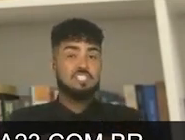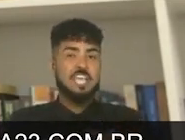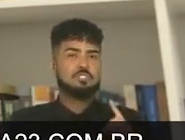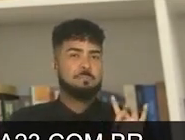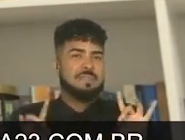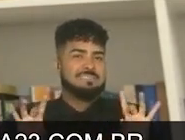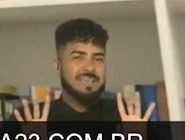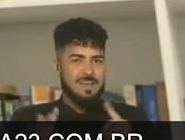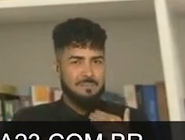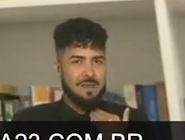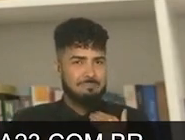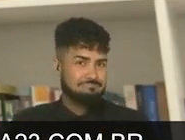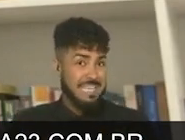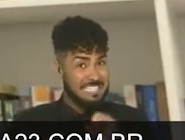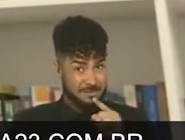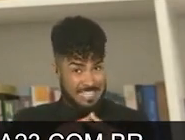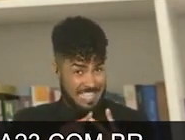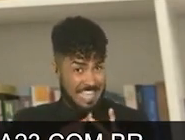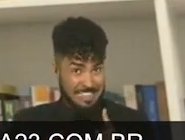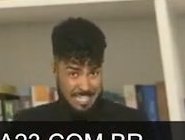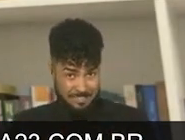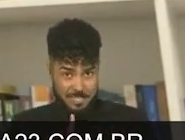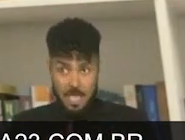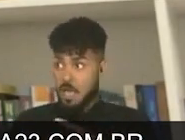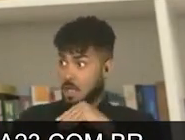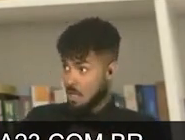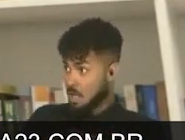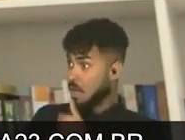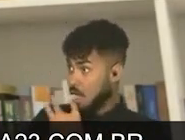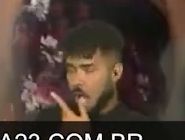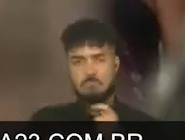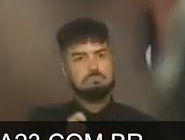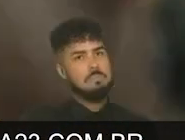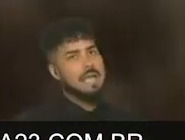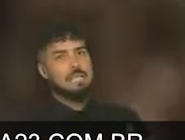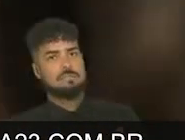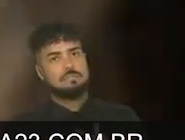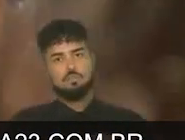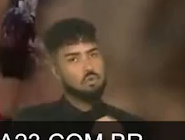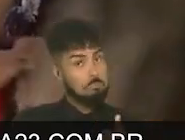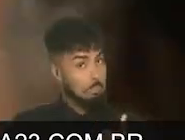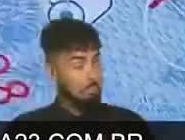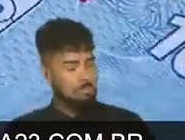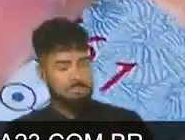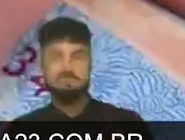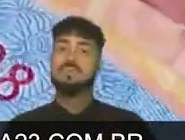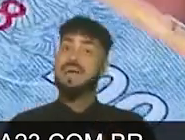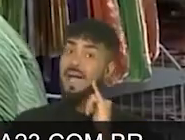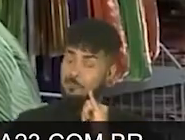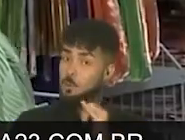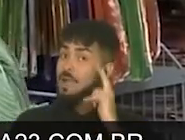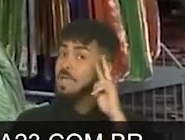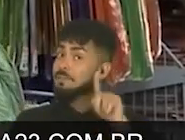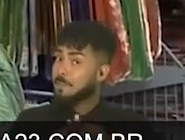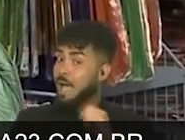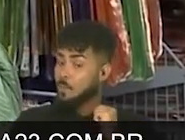tiver essas dívidas deve priorizar com a saída do 13º o pagamento delas. É importante também lembrar dos gastos do começo